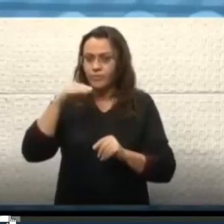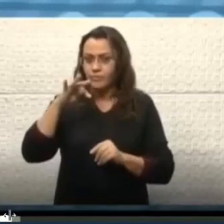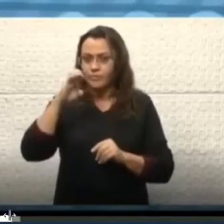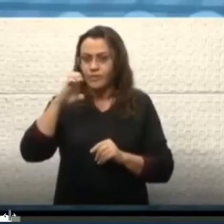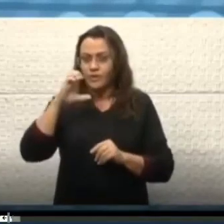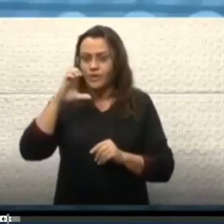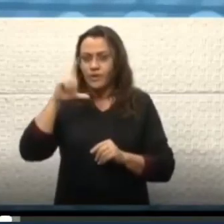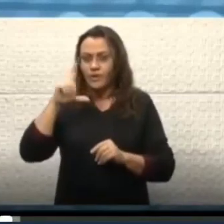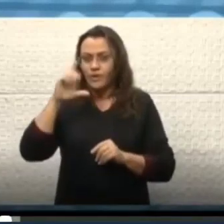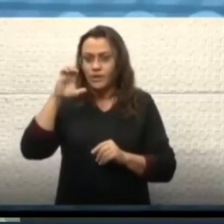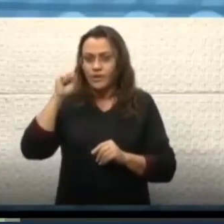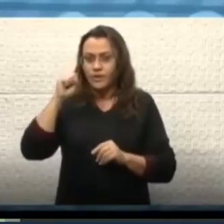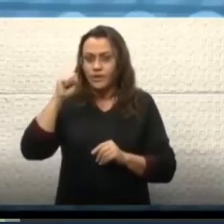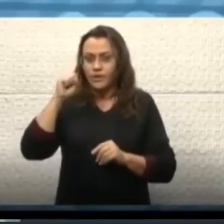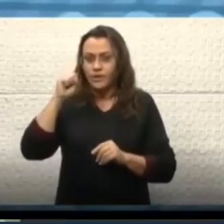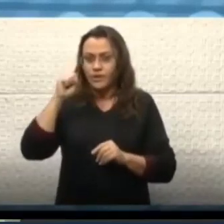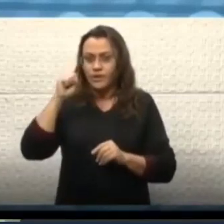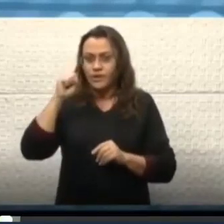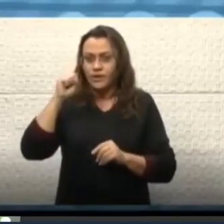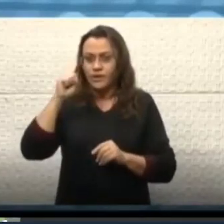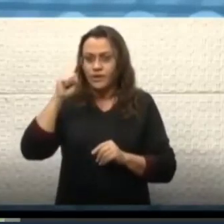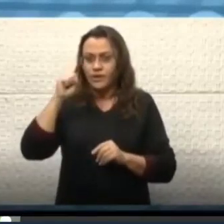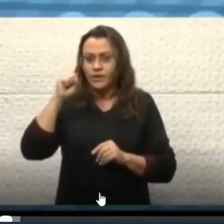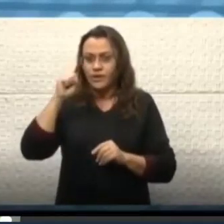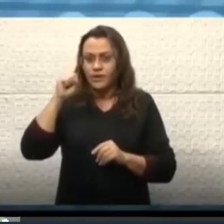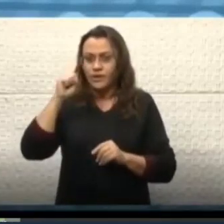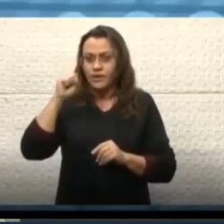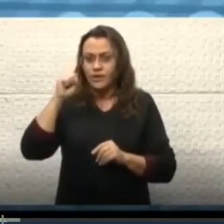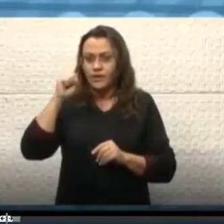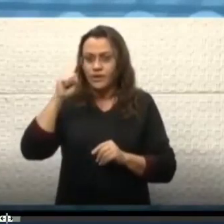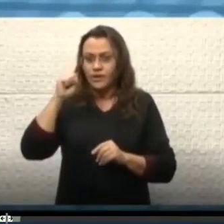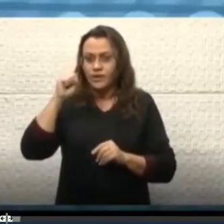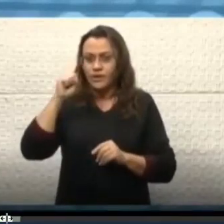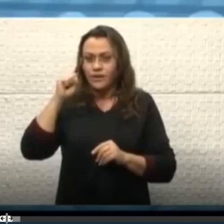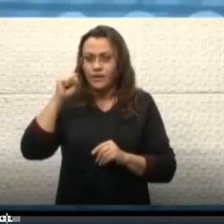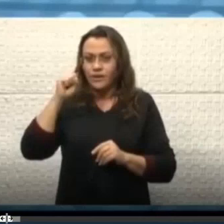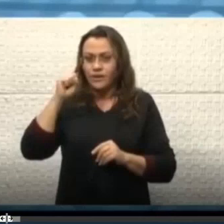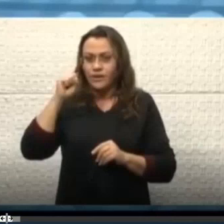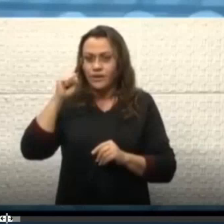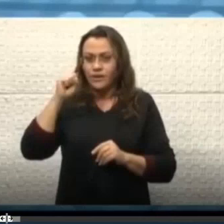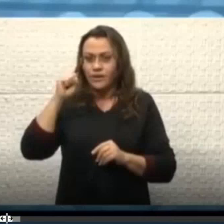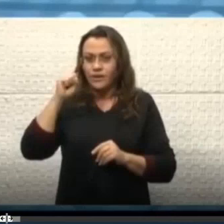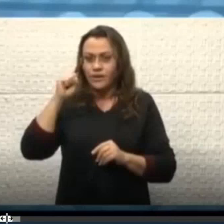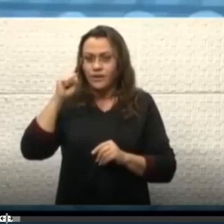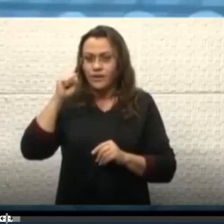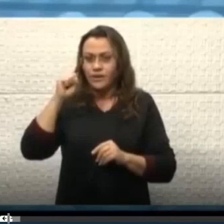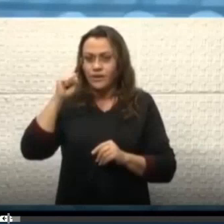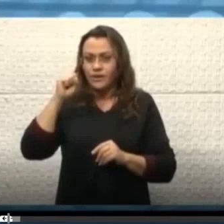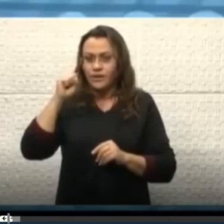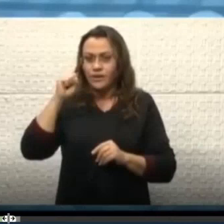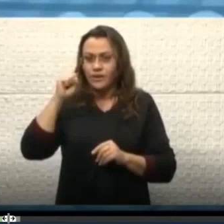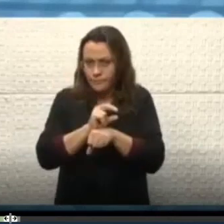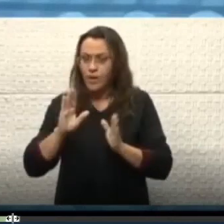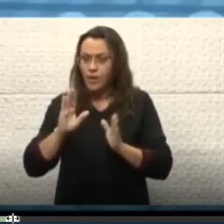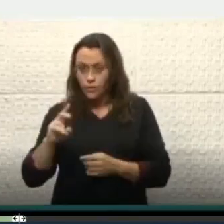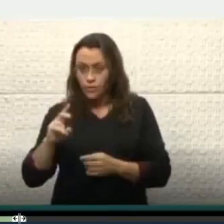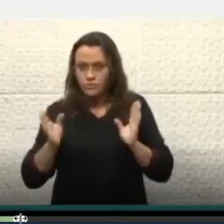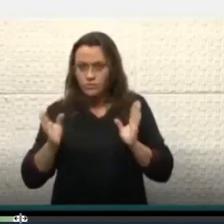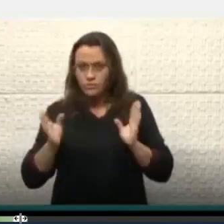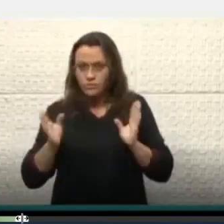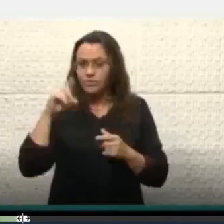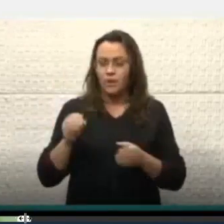parecido com uma lupa. Ele aumenta mais o Agora, ele vai apresentar o microscópio e a gente